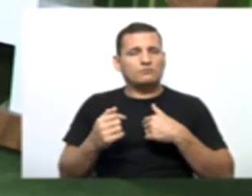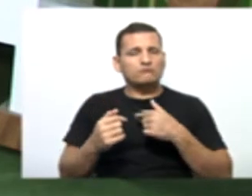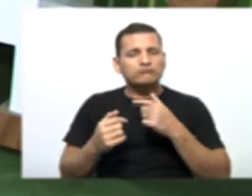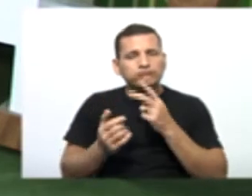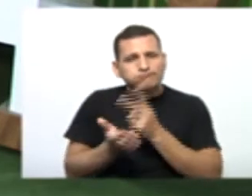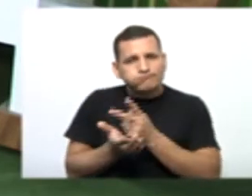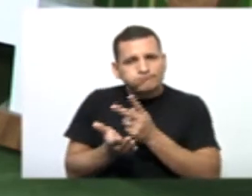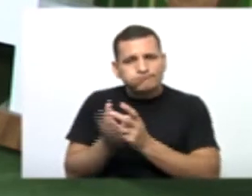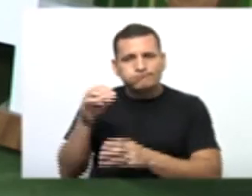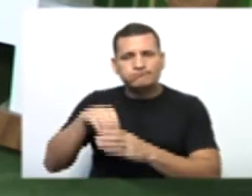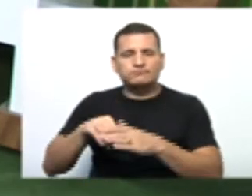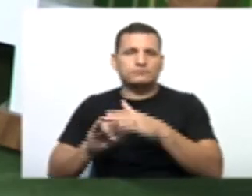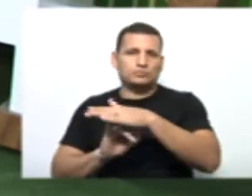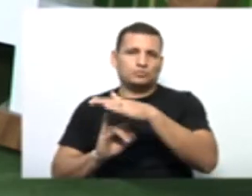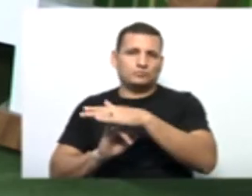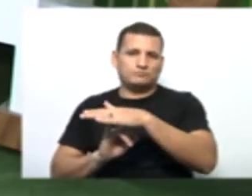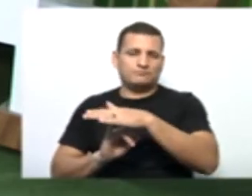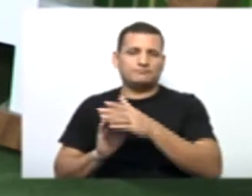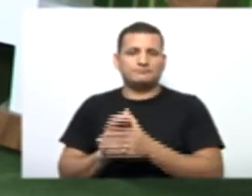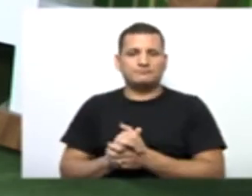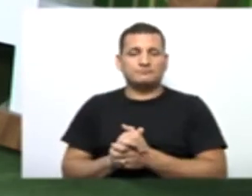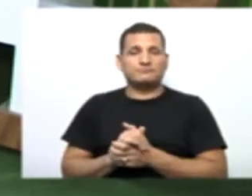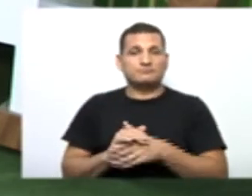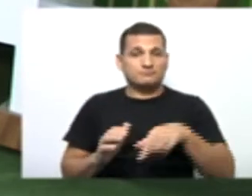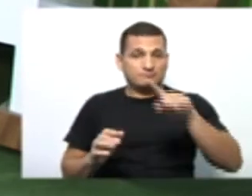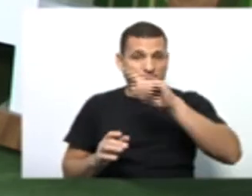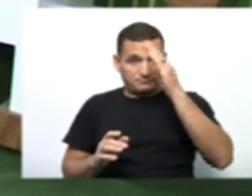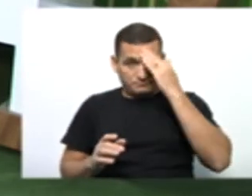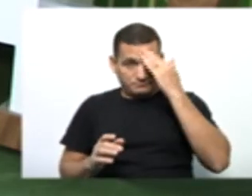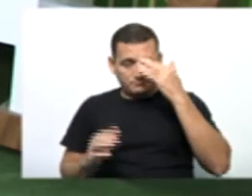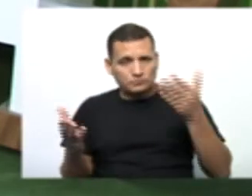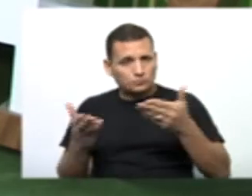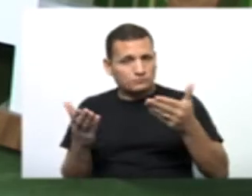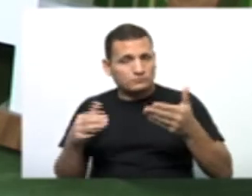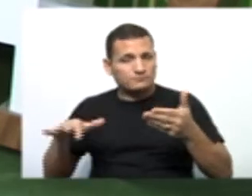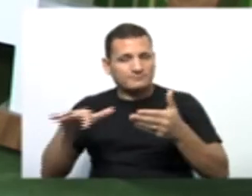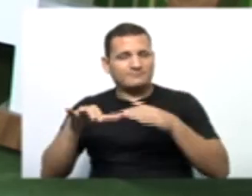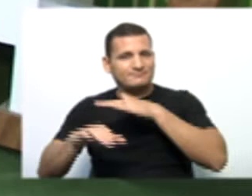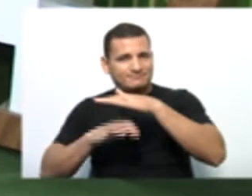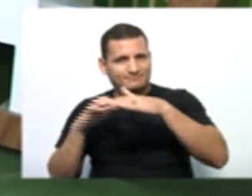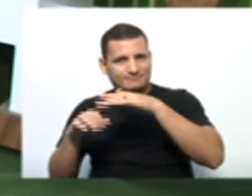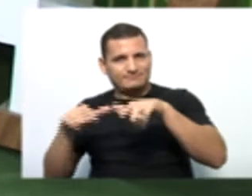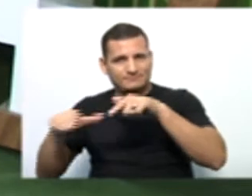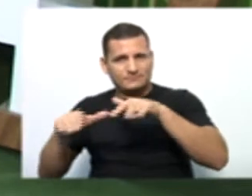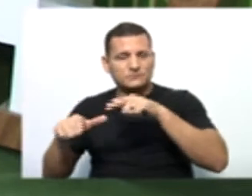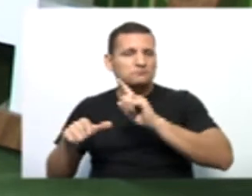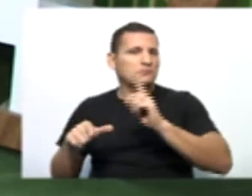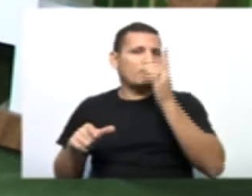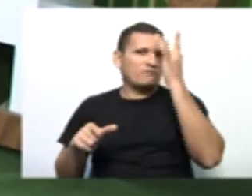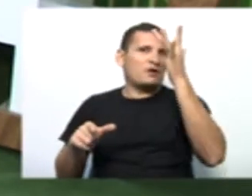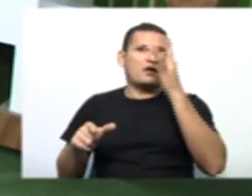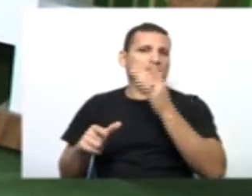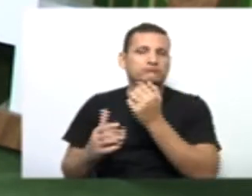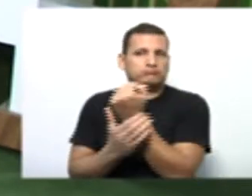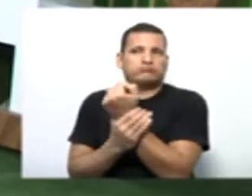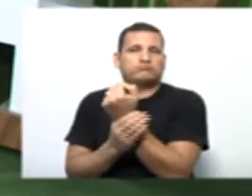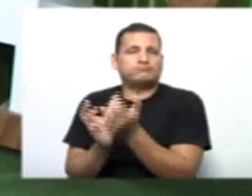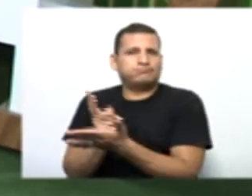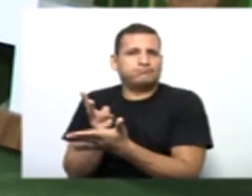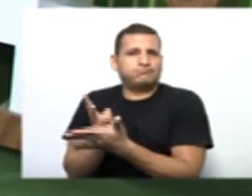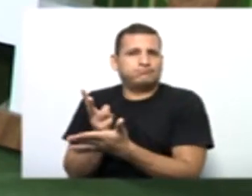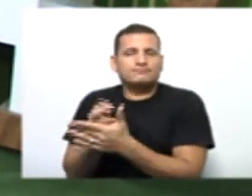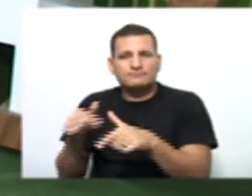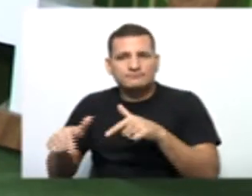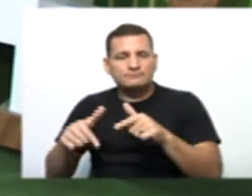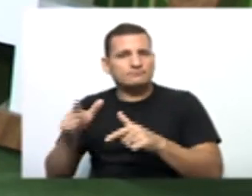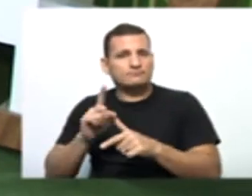instituição. Como vocês sabem, hoje no mercado de trabalho não é fácil você se manter numa empresa por muito tempo. Para que você possa